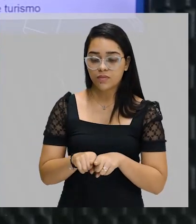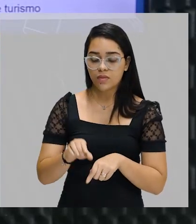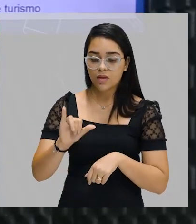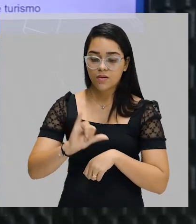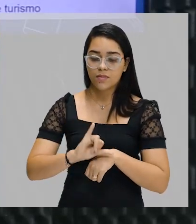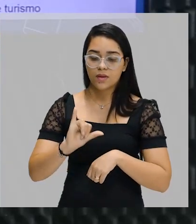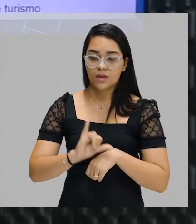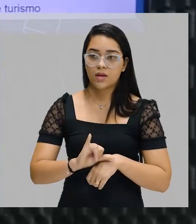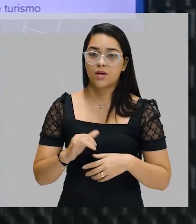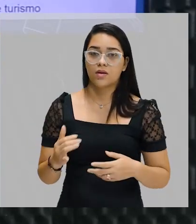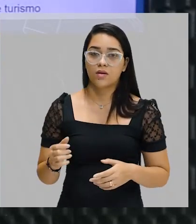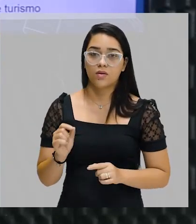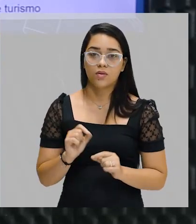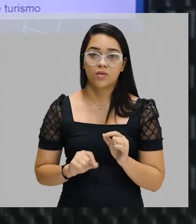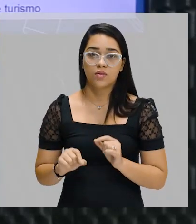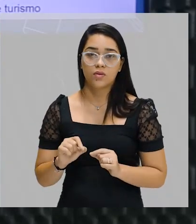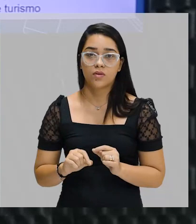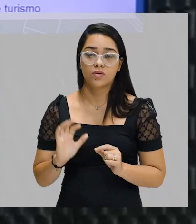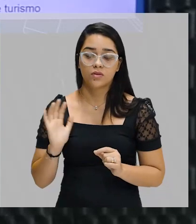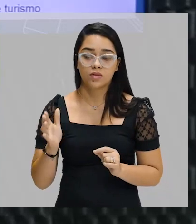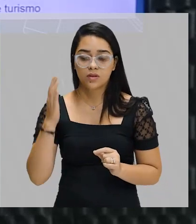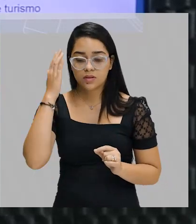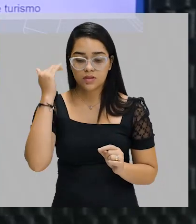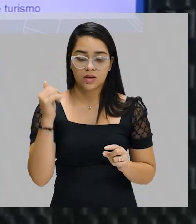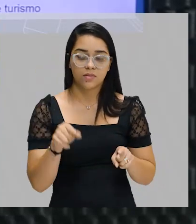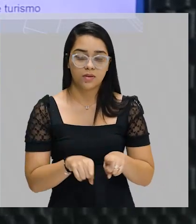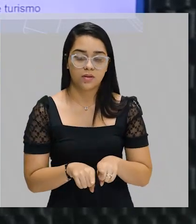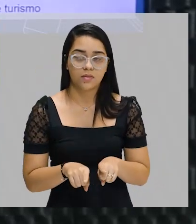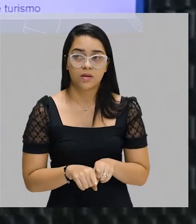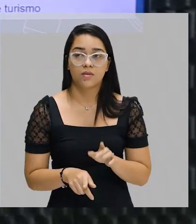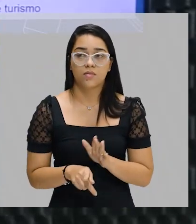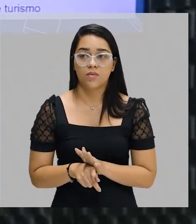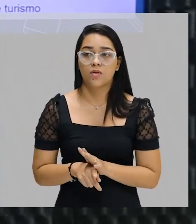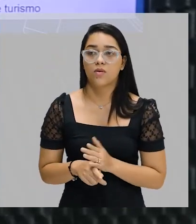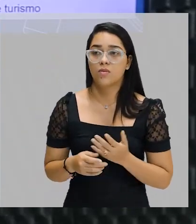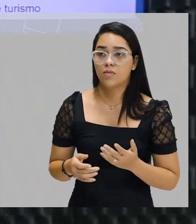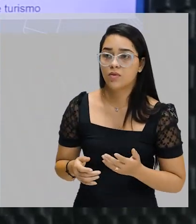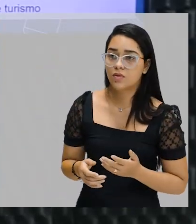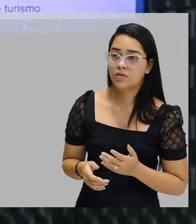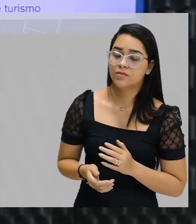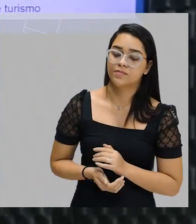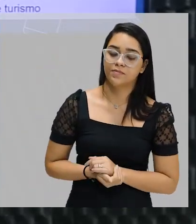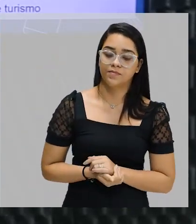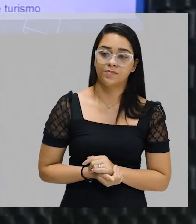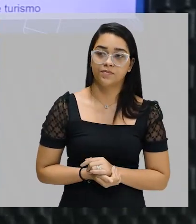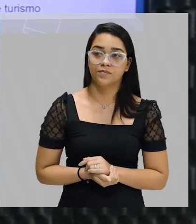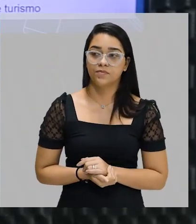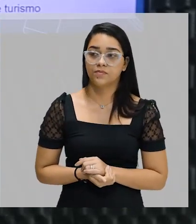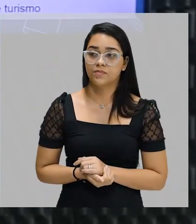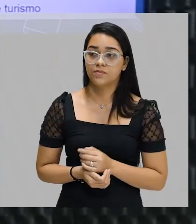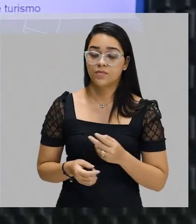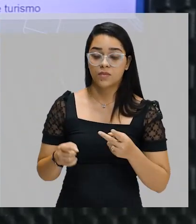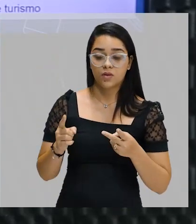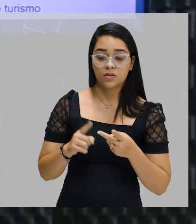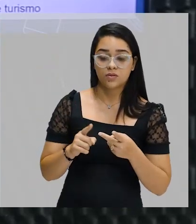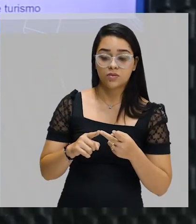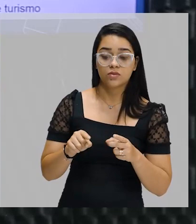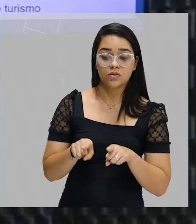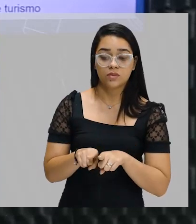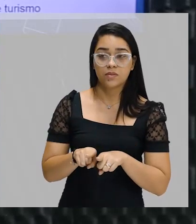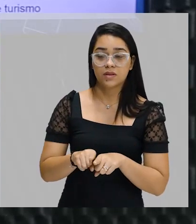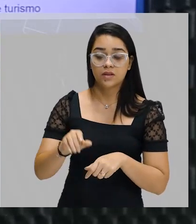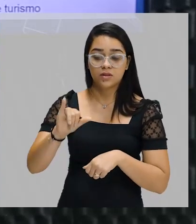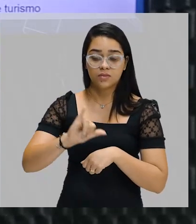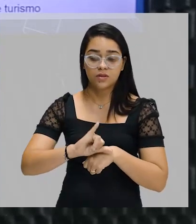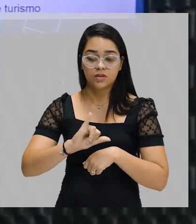ferro, galera, tá? Pela porta dali, pelo Porto da Madeira, tá certo? Ali vem da Vale. O nosso segundo setor, galera, nós